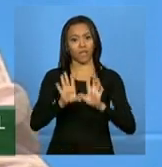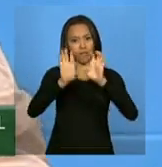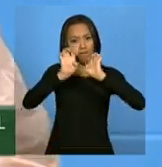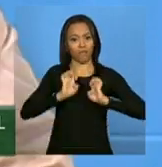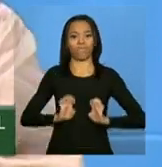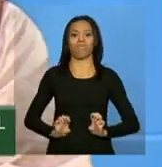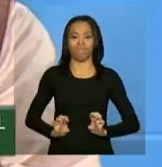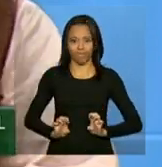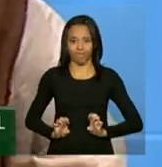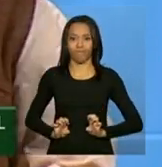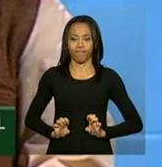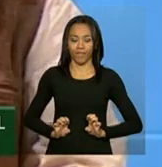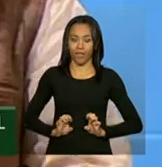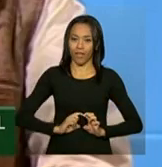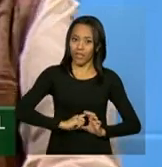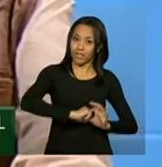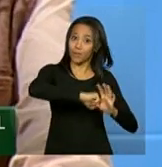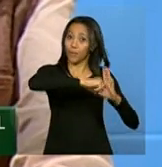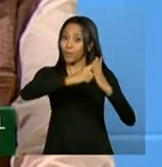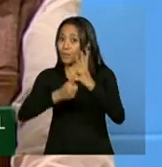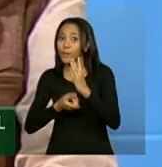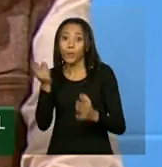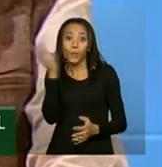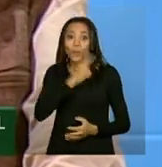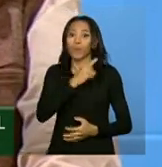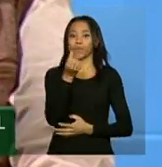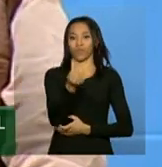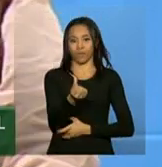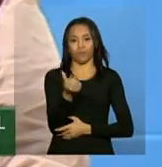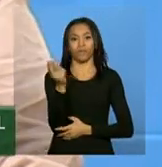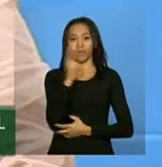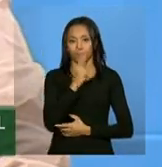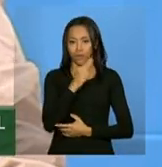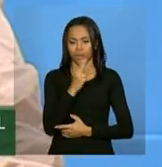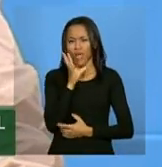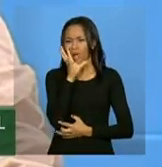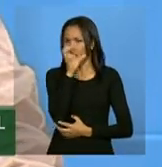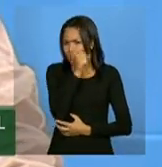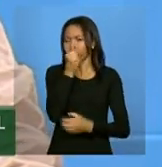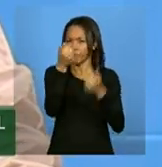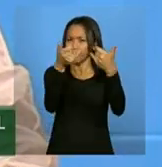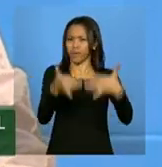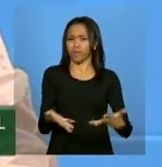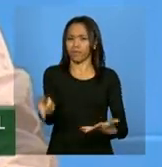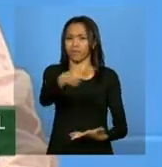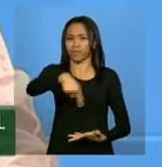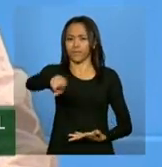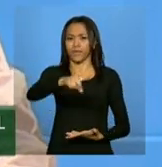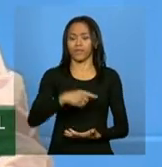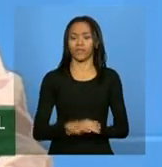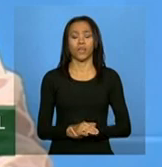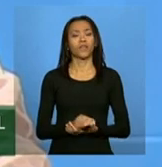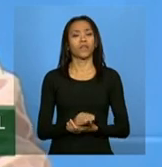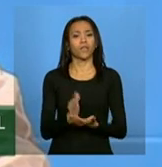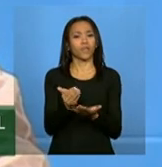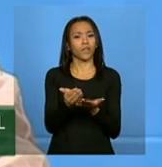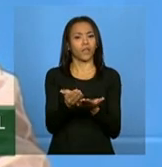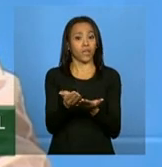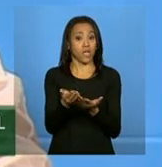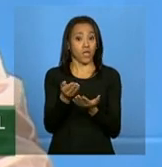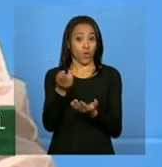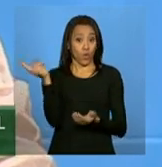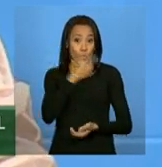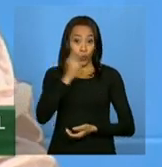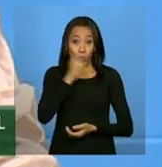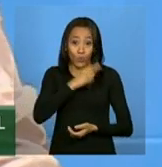ética. São essas emergências. Eu gostaria de explicar rapidamente que, inicialmente, a